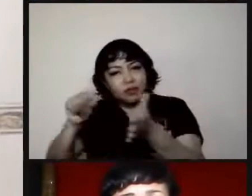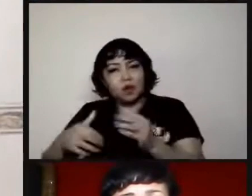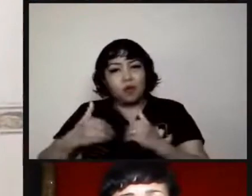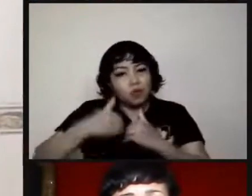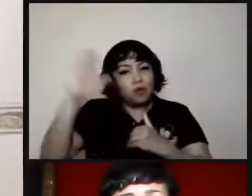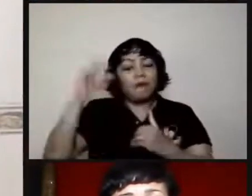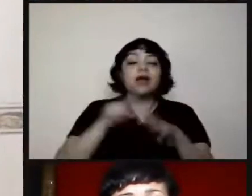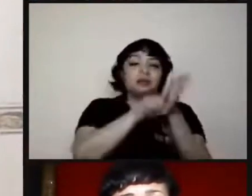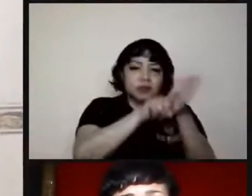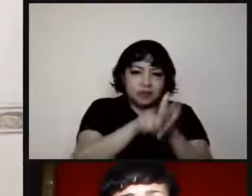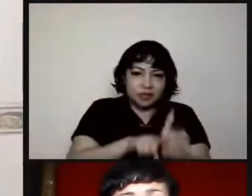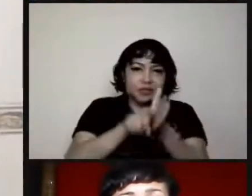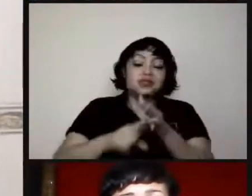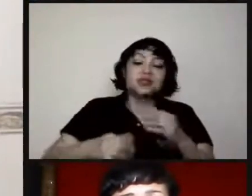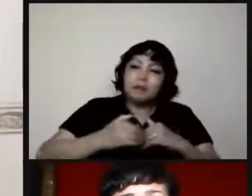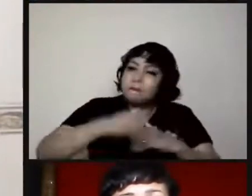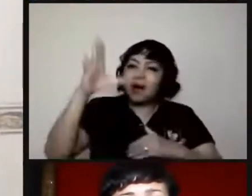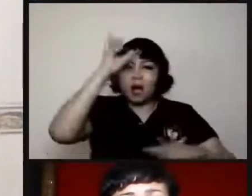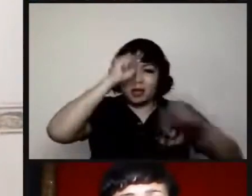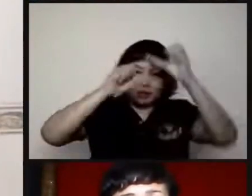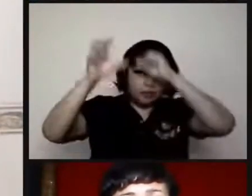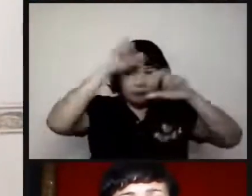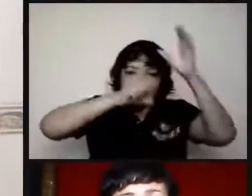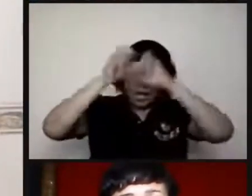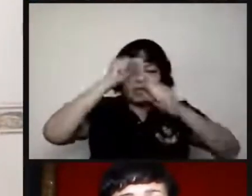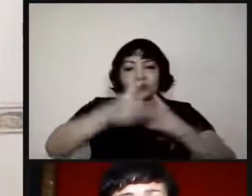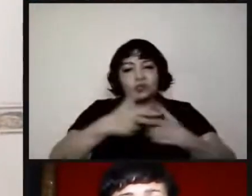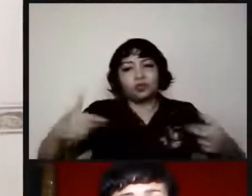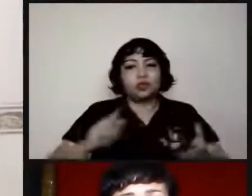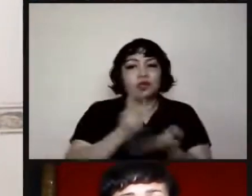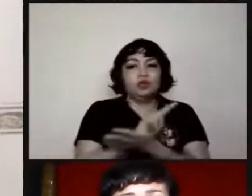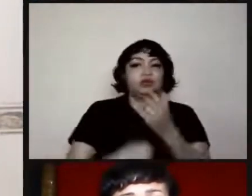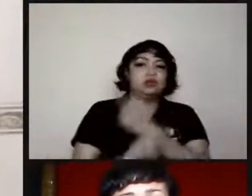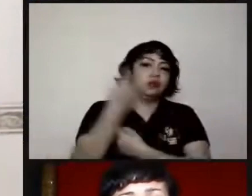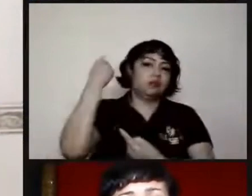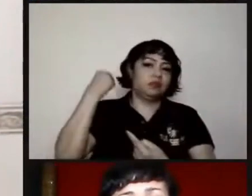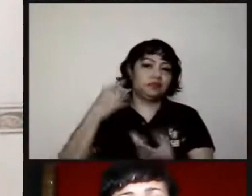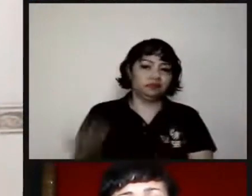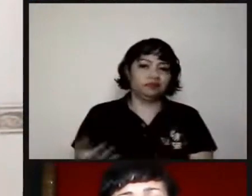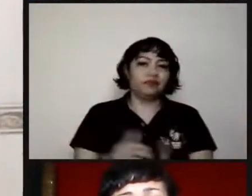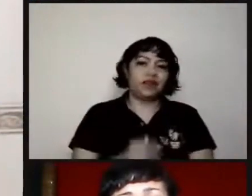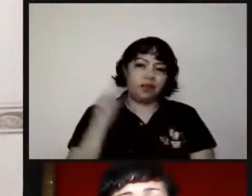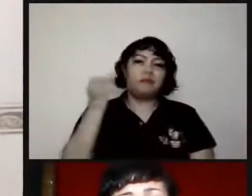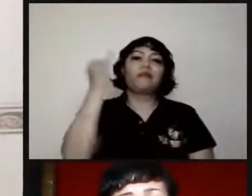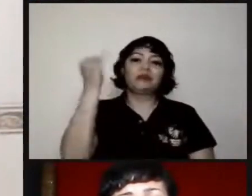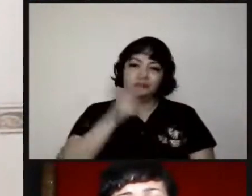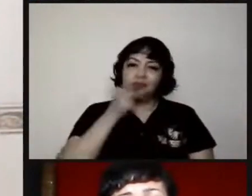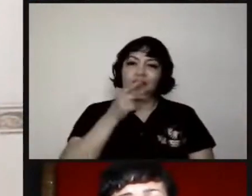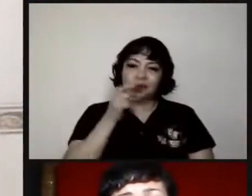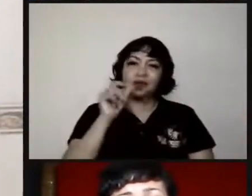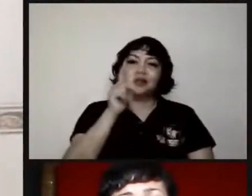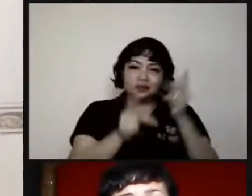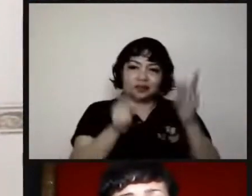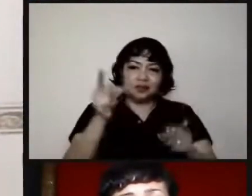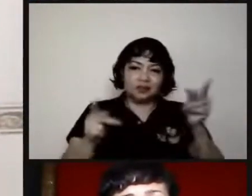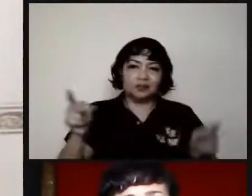gente pesquisa, mais a gente sabe, né, das coisas que aconteceram. Então, eu acho importantíssimo falar, principalmente, né, dessas pessoas que